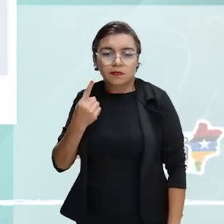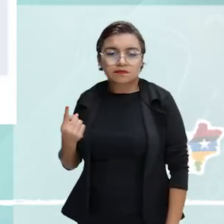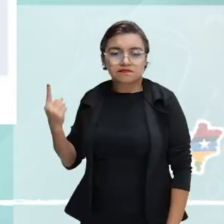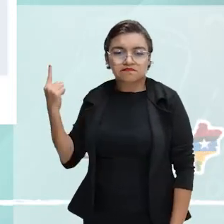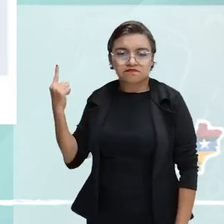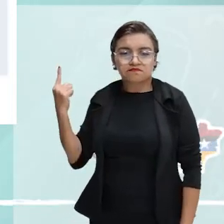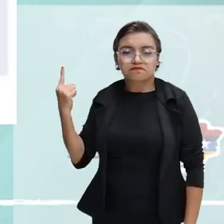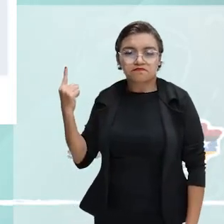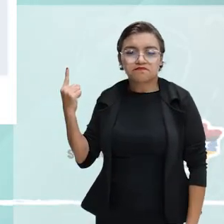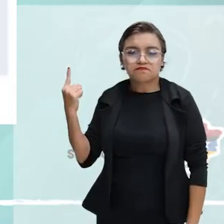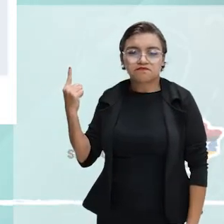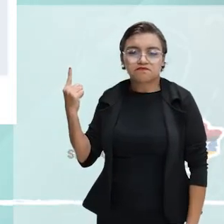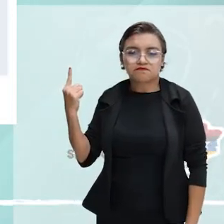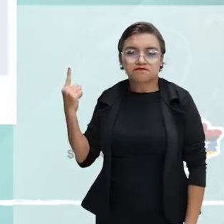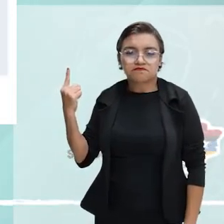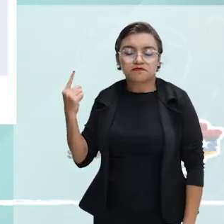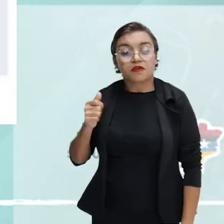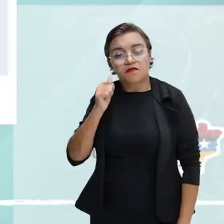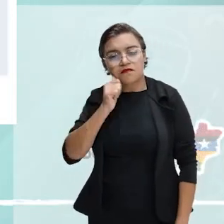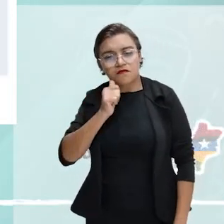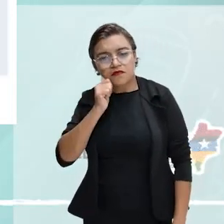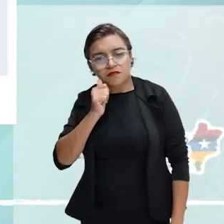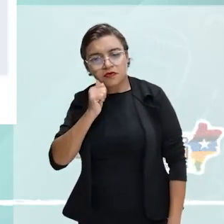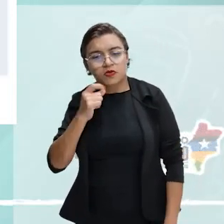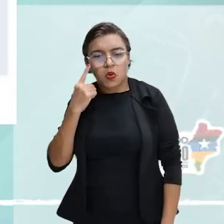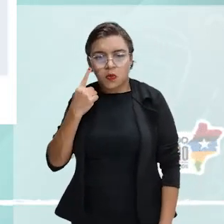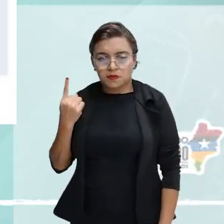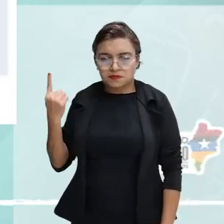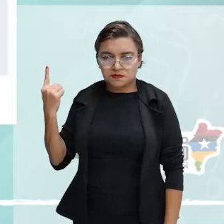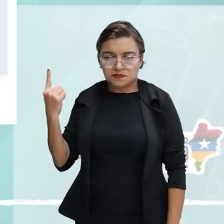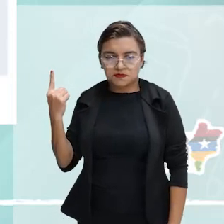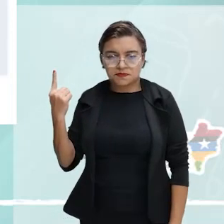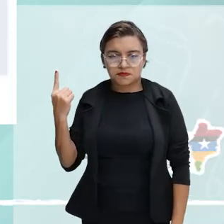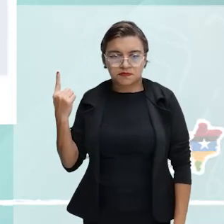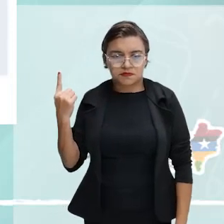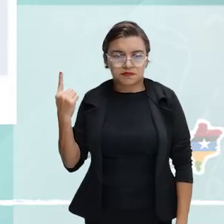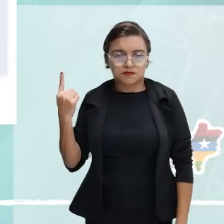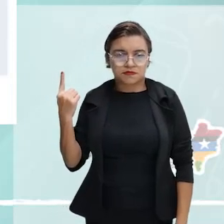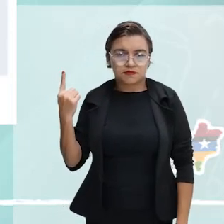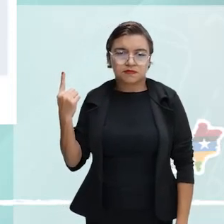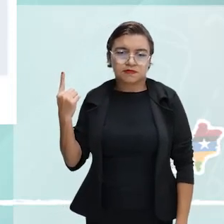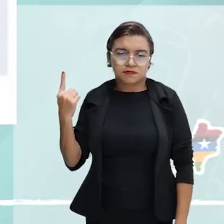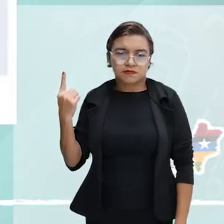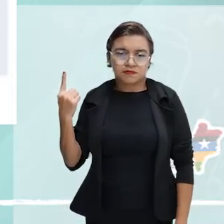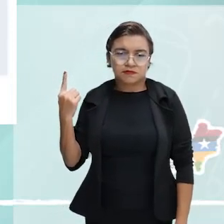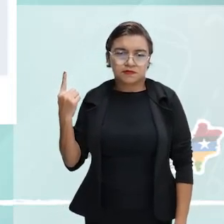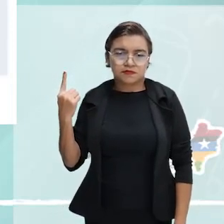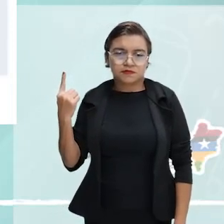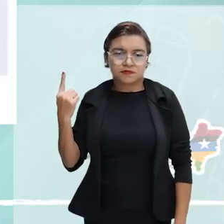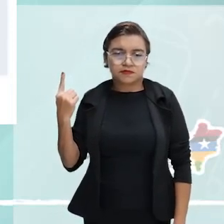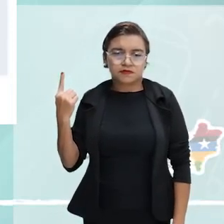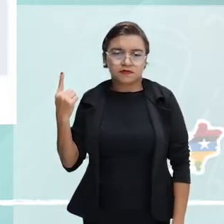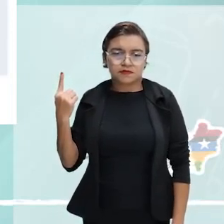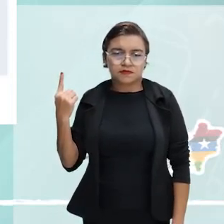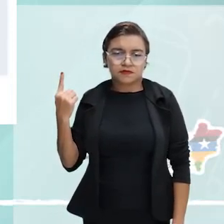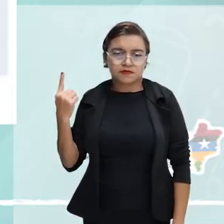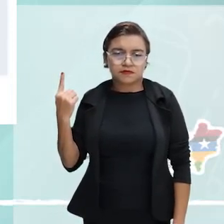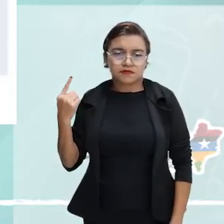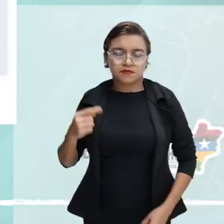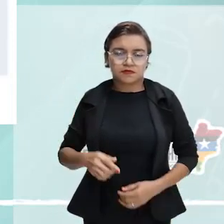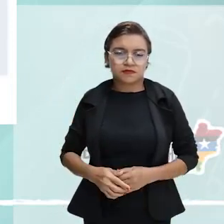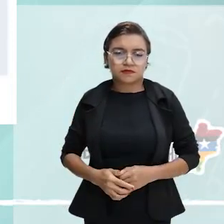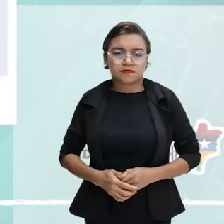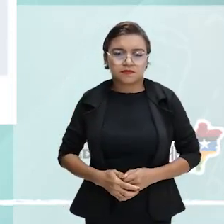quais, né, que é o plural. Feminino, a qual, as quais. Cujo, cujos, cuja,